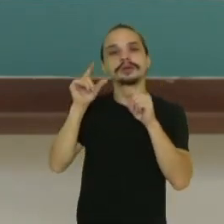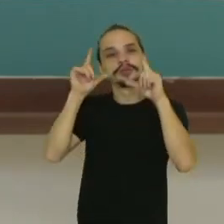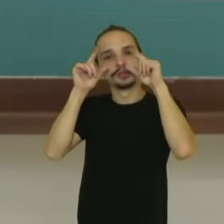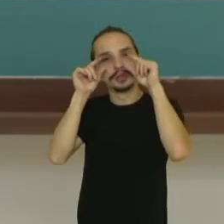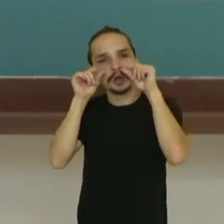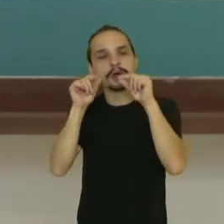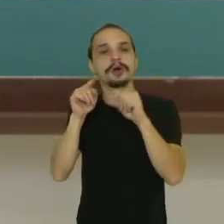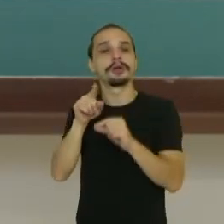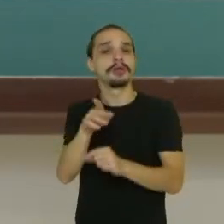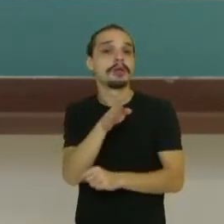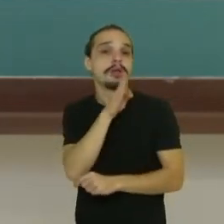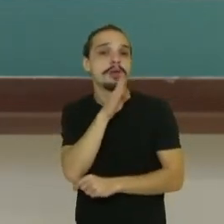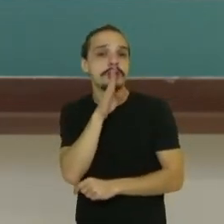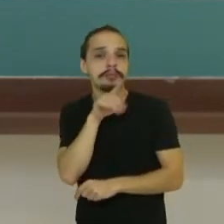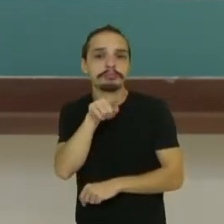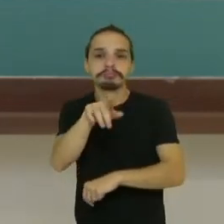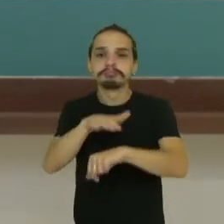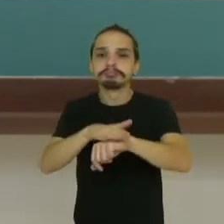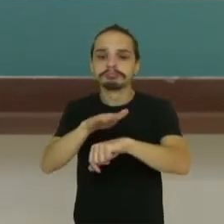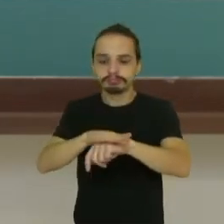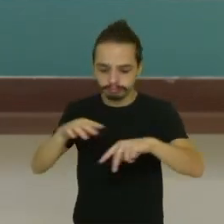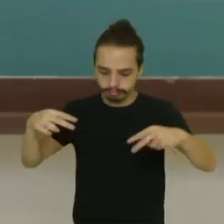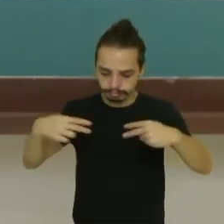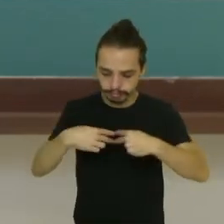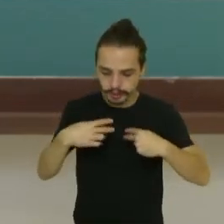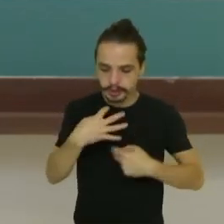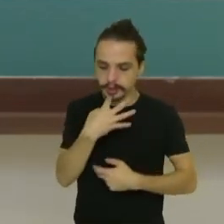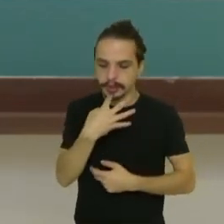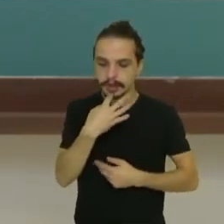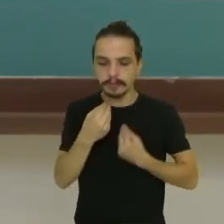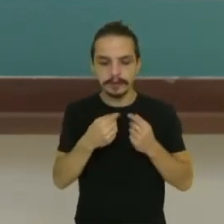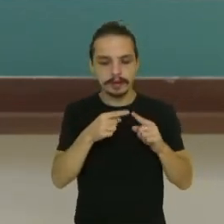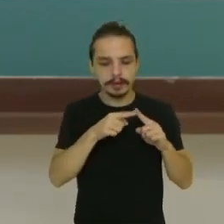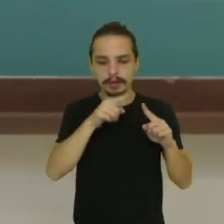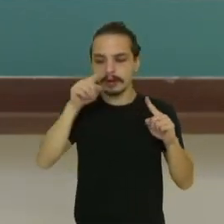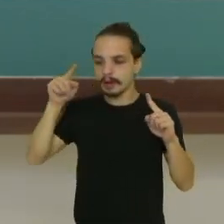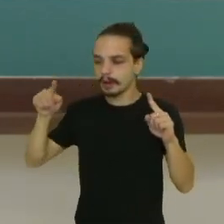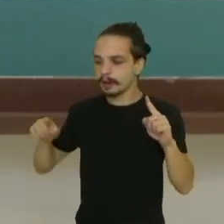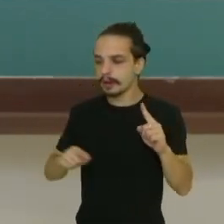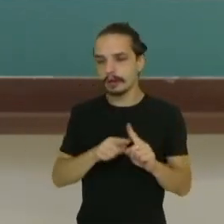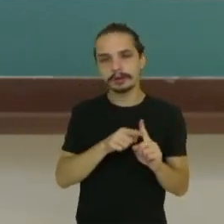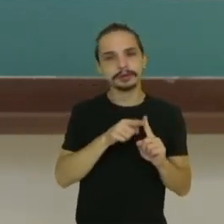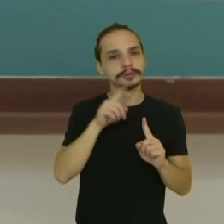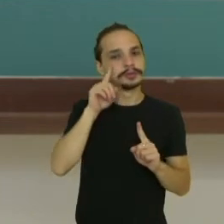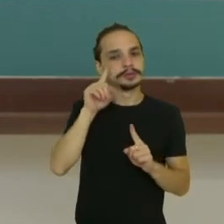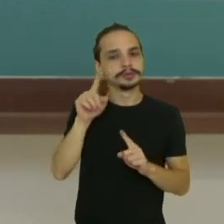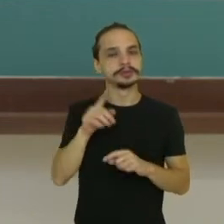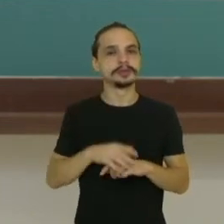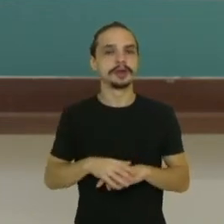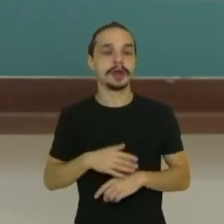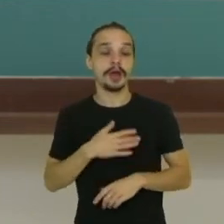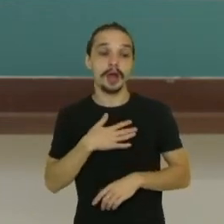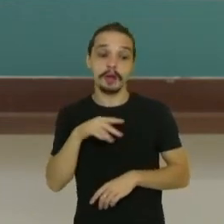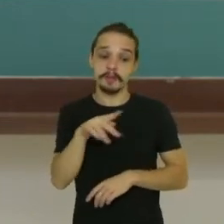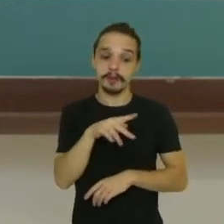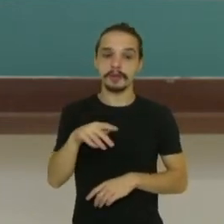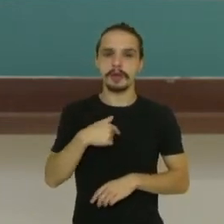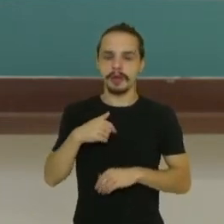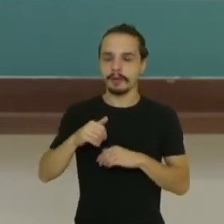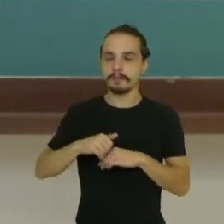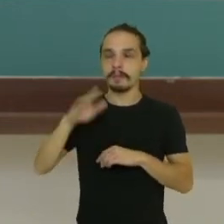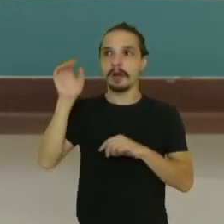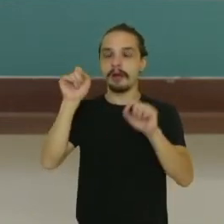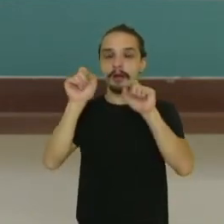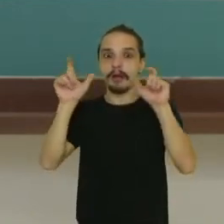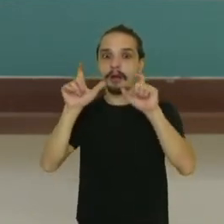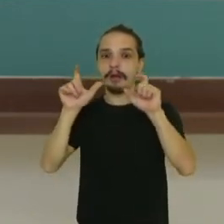conhecer o seu ciclo circadiano conhecer o seu ritmo pessoal professora a minha disposição Ela é maior à